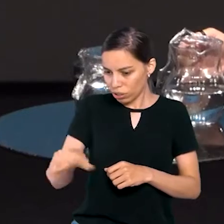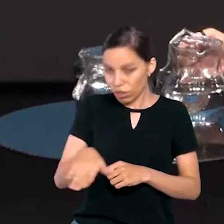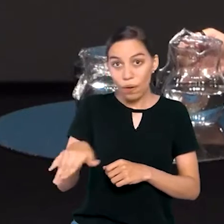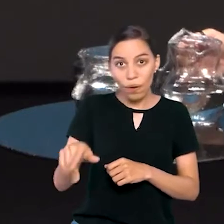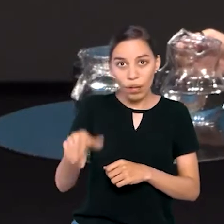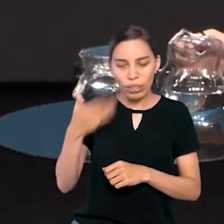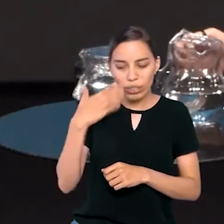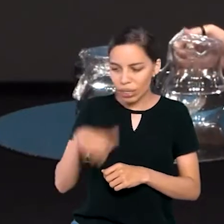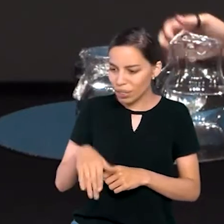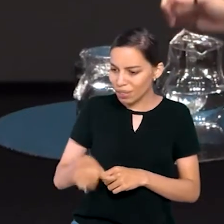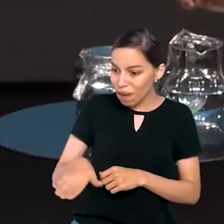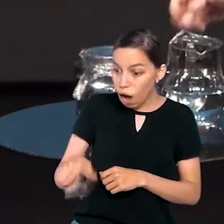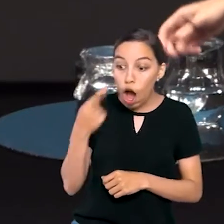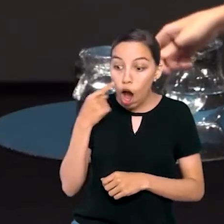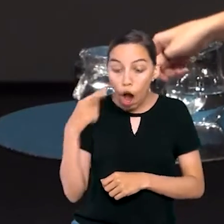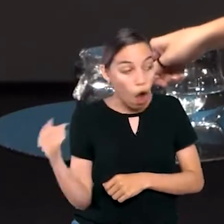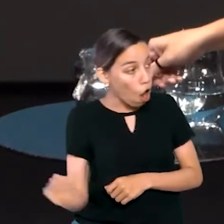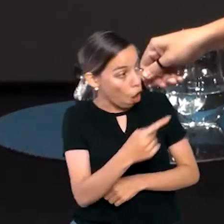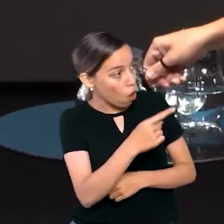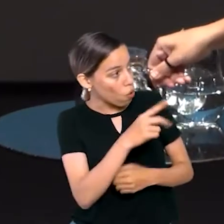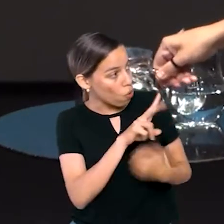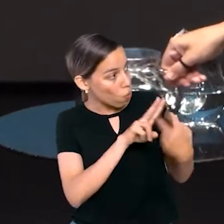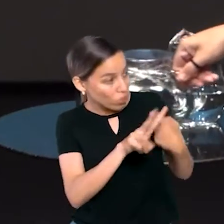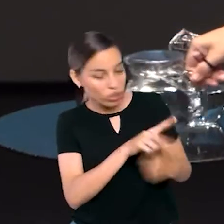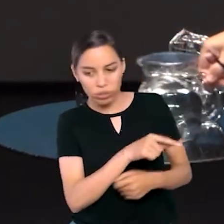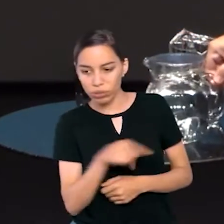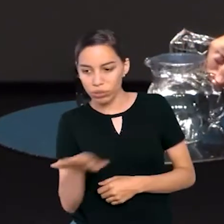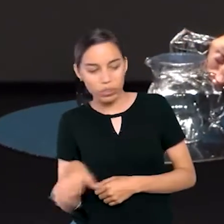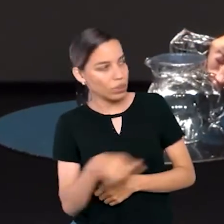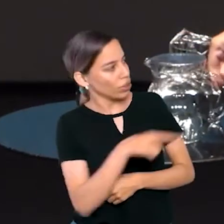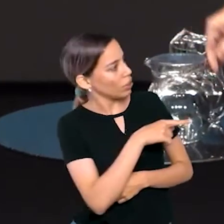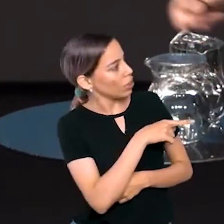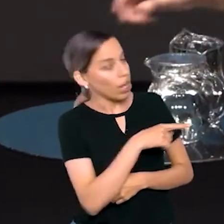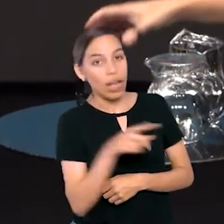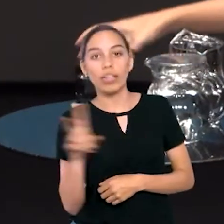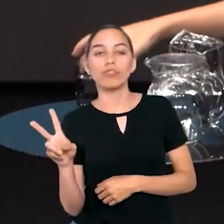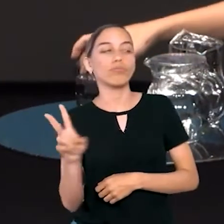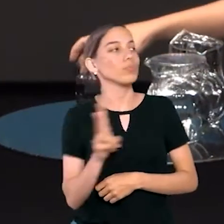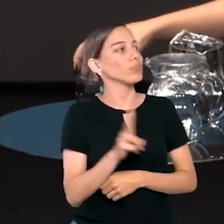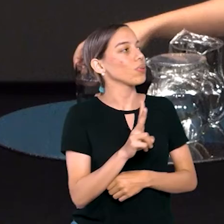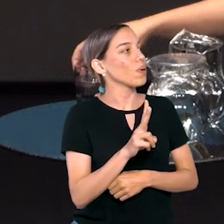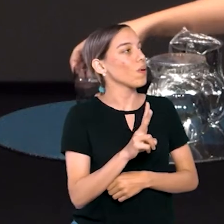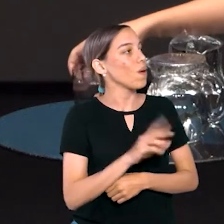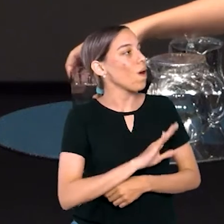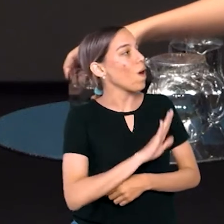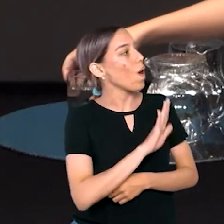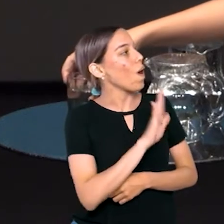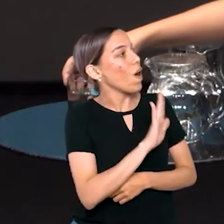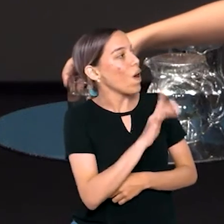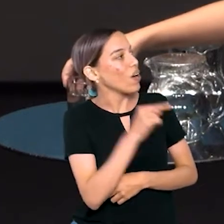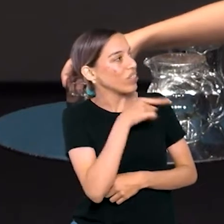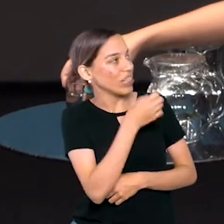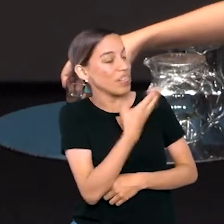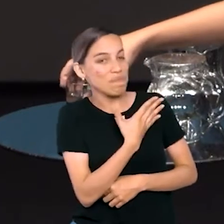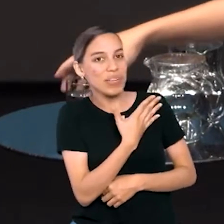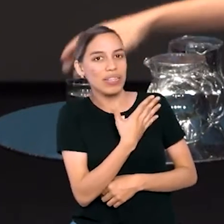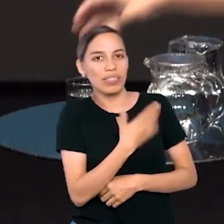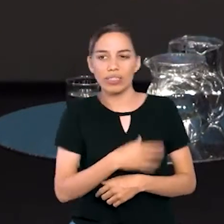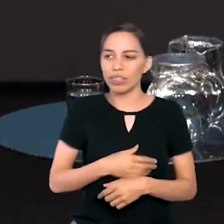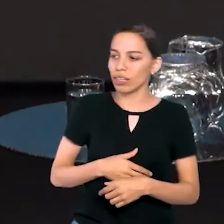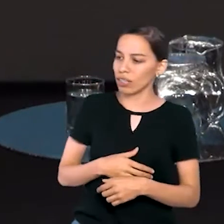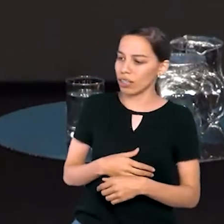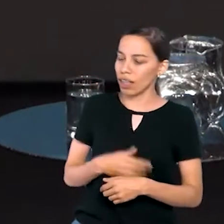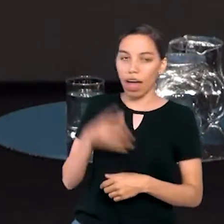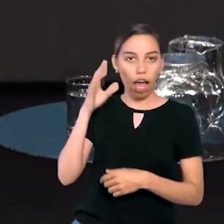contando. Aí as crianças chegaram pertinho dele e falaram, oi, você está bem? Aí o Maxuara, tudo bem, meninada. Aí as